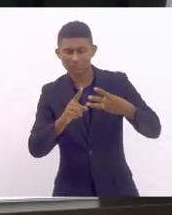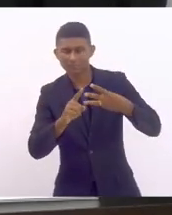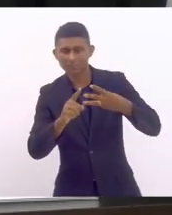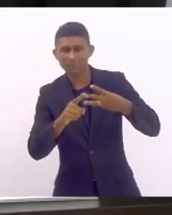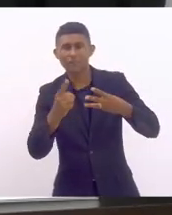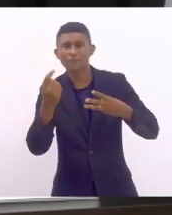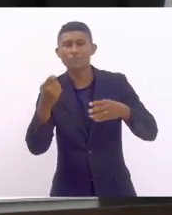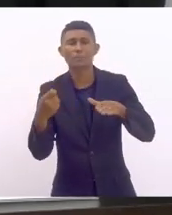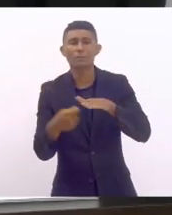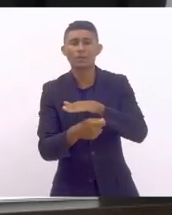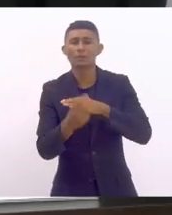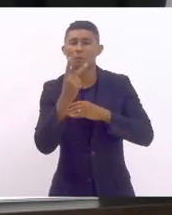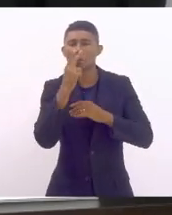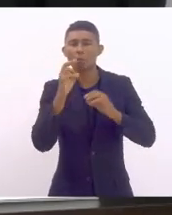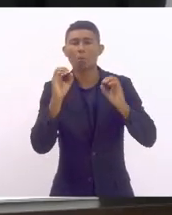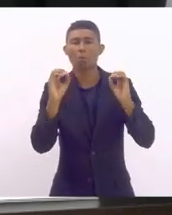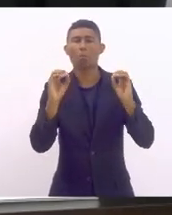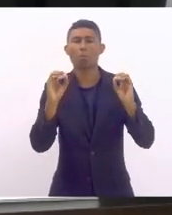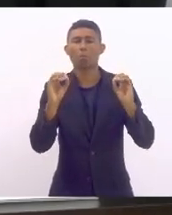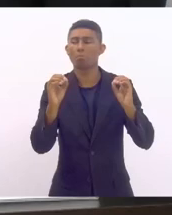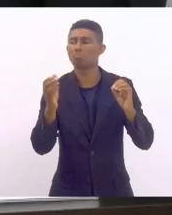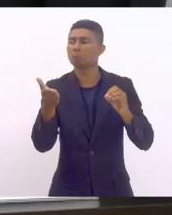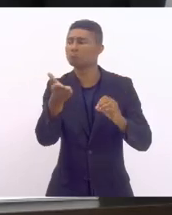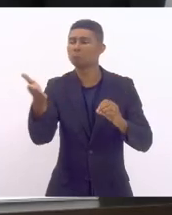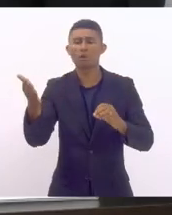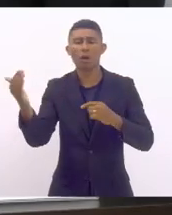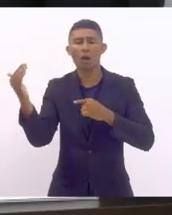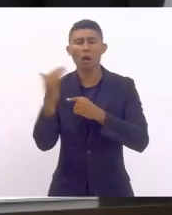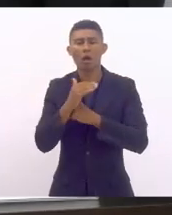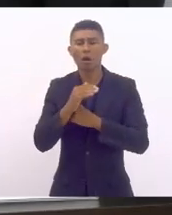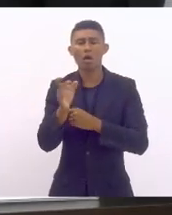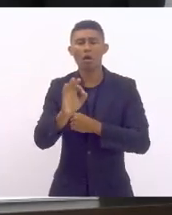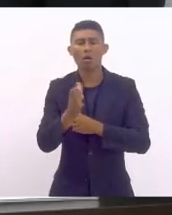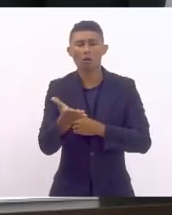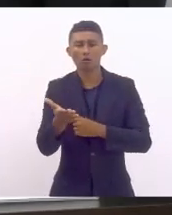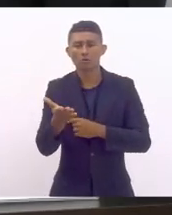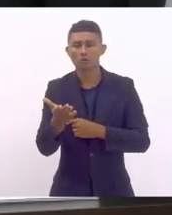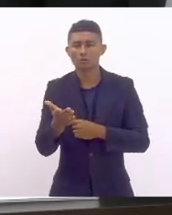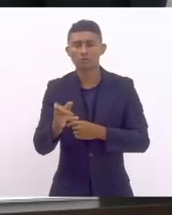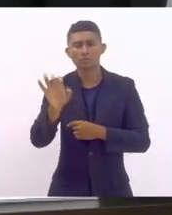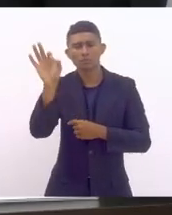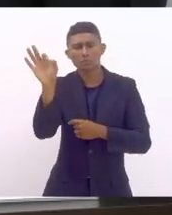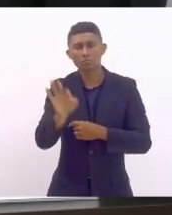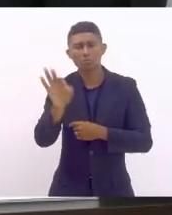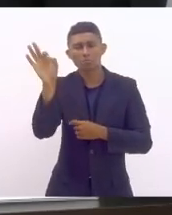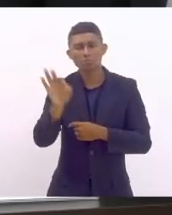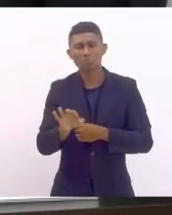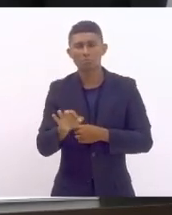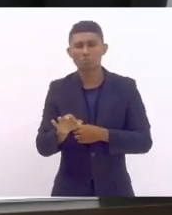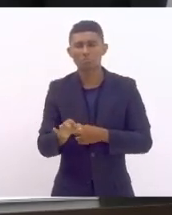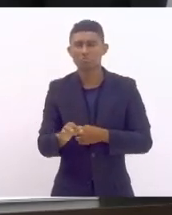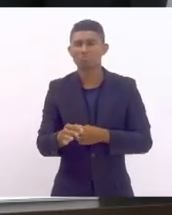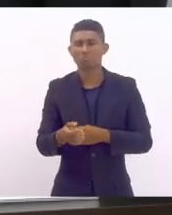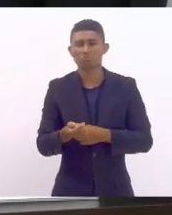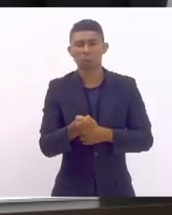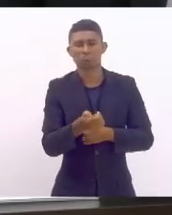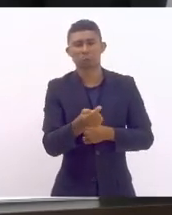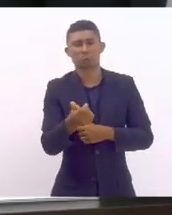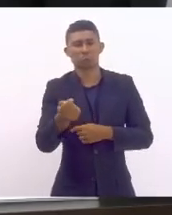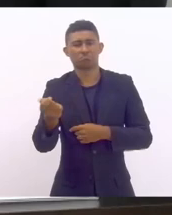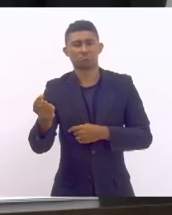é cego para cada um de nós é o percentual que nós podemos dizer até como percentual residual e